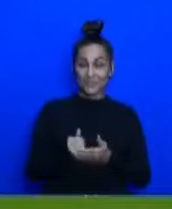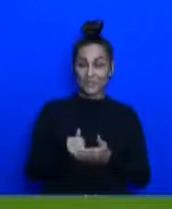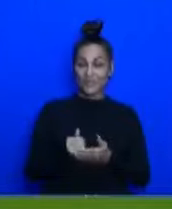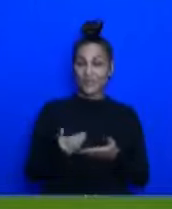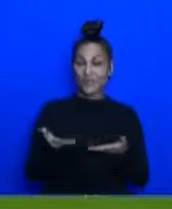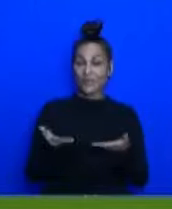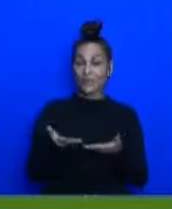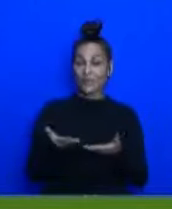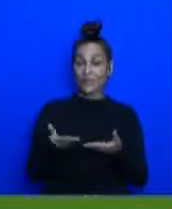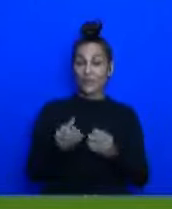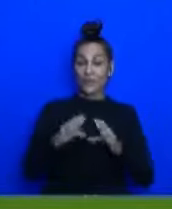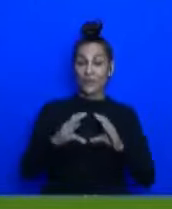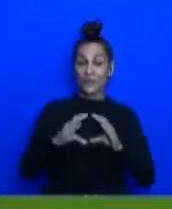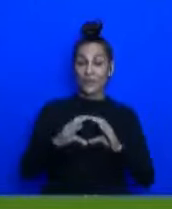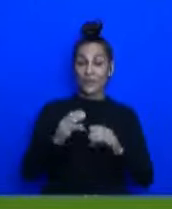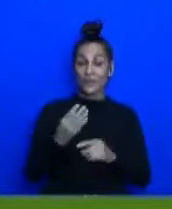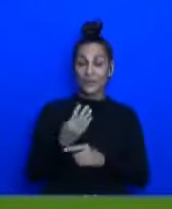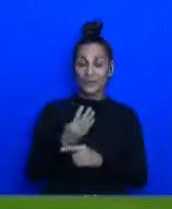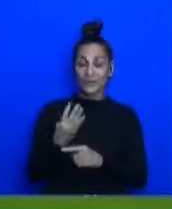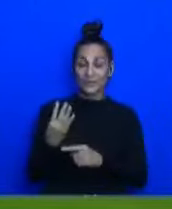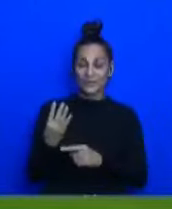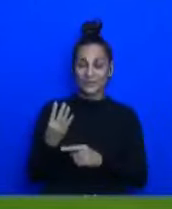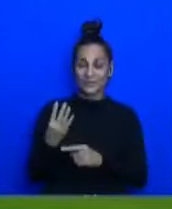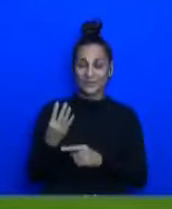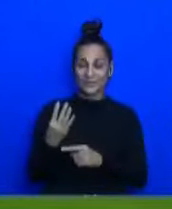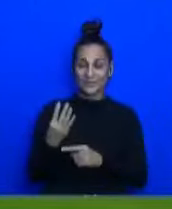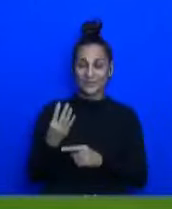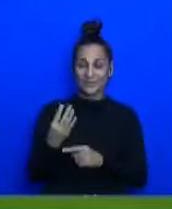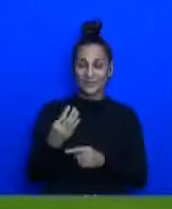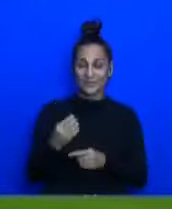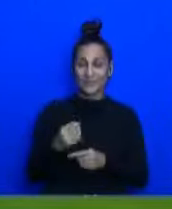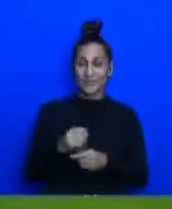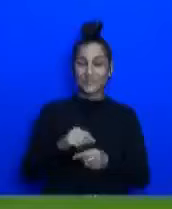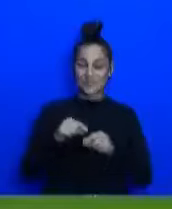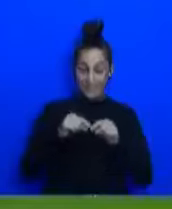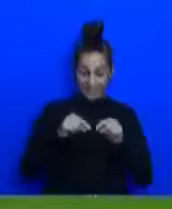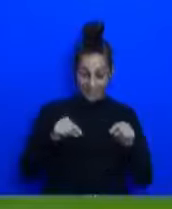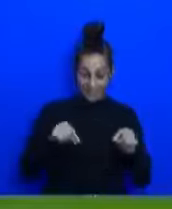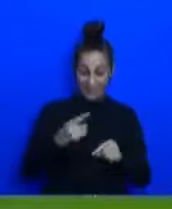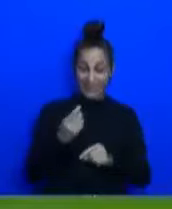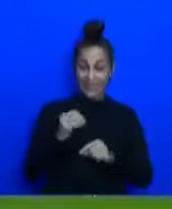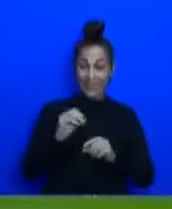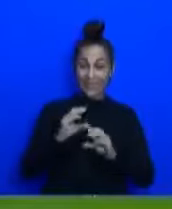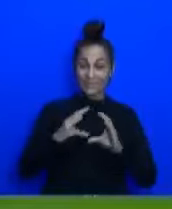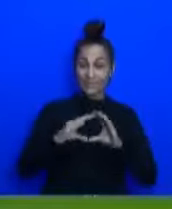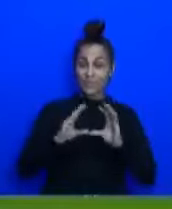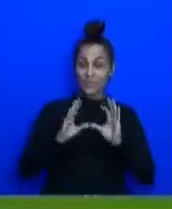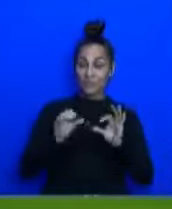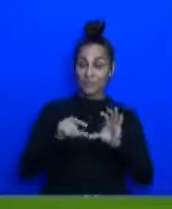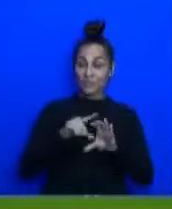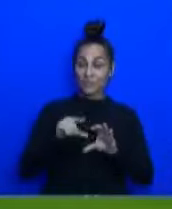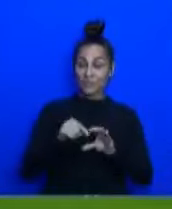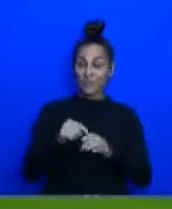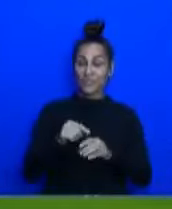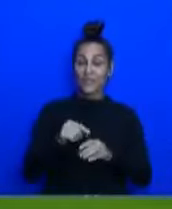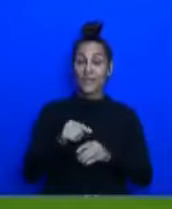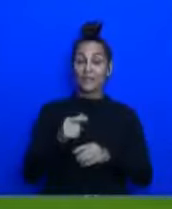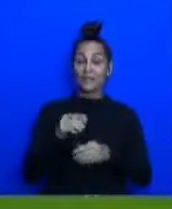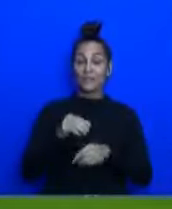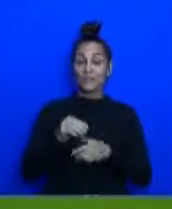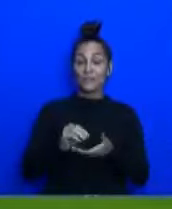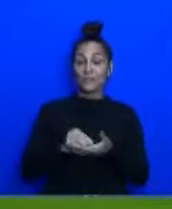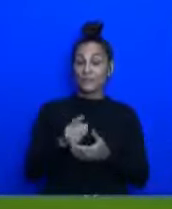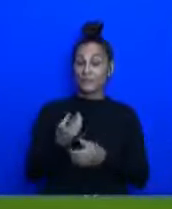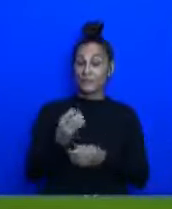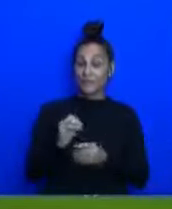do sorteio. Número 44 foi sorteado agora. 10 dezenas já foram sorteadas, são 20. Mais 10 serão sorteadas